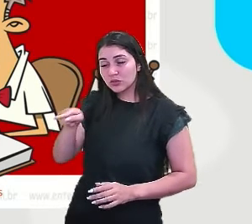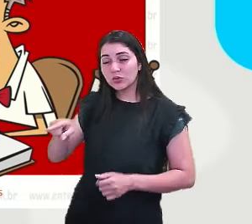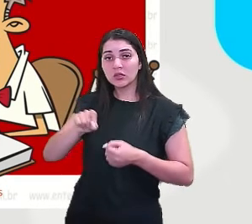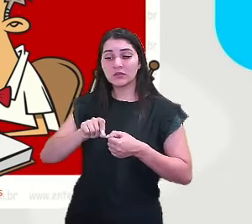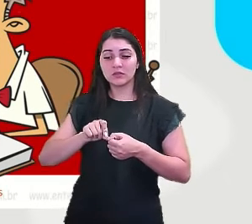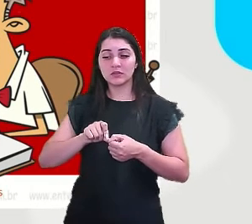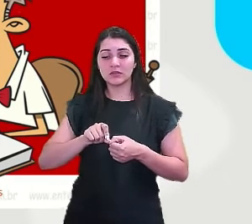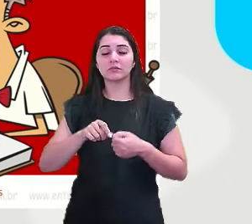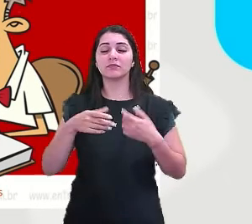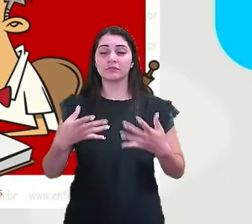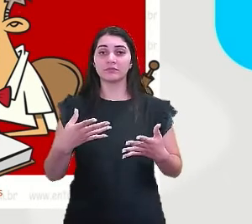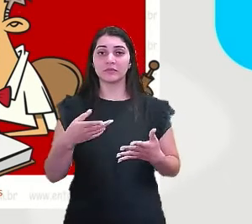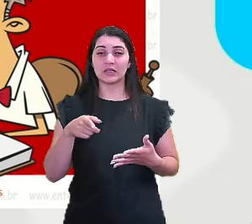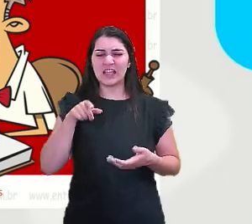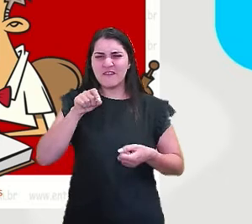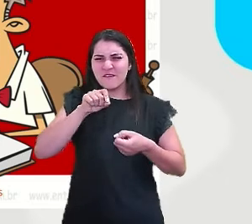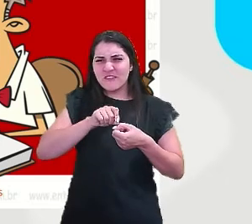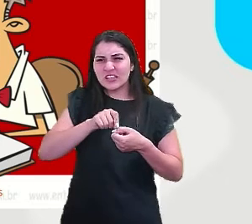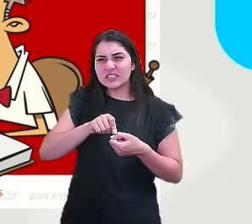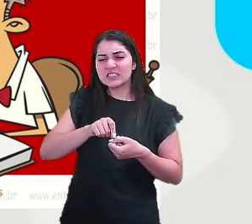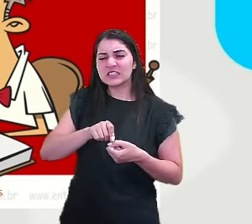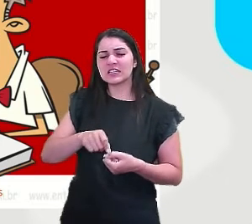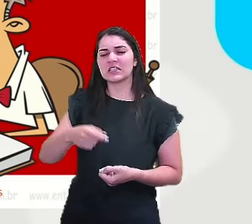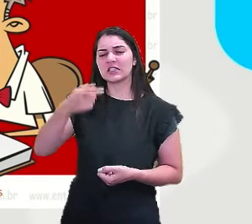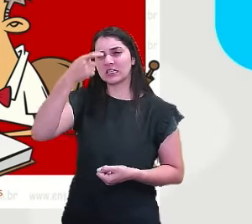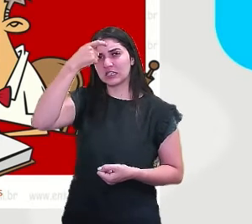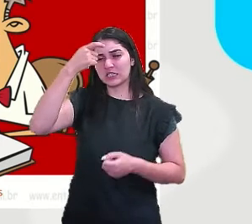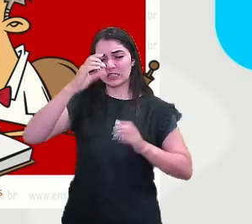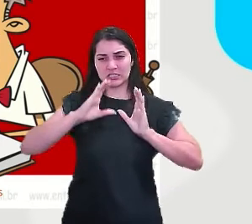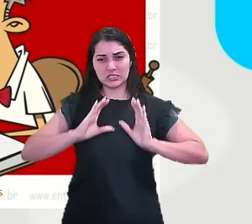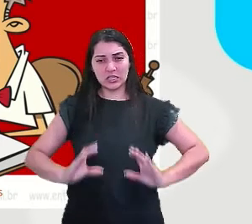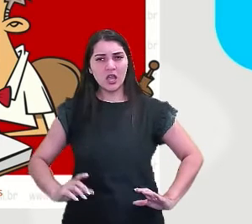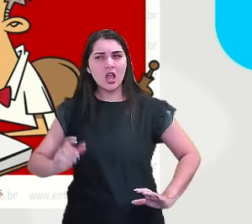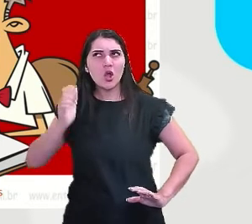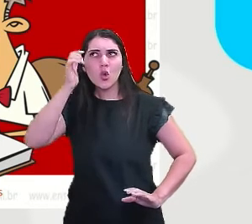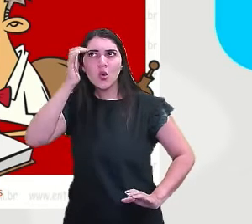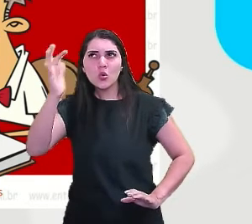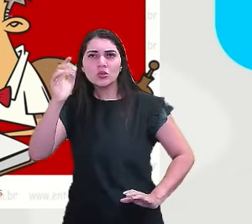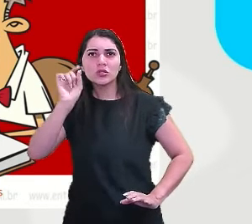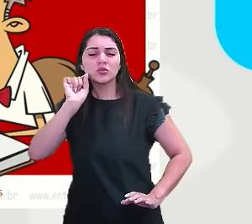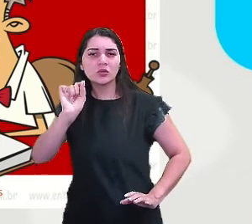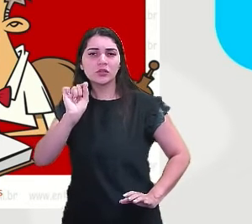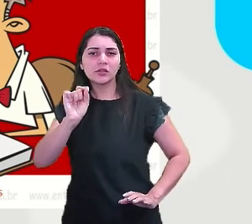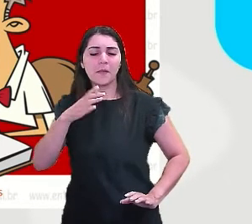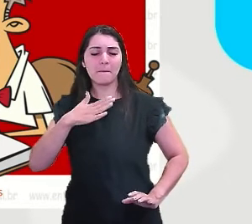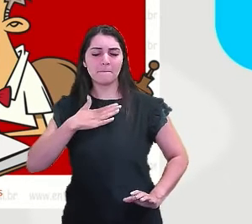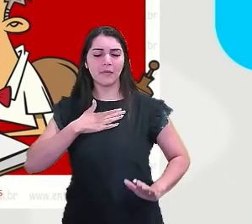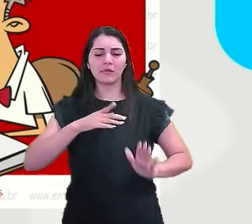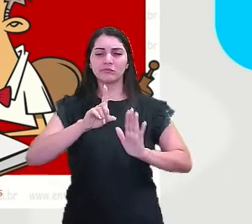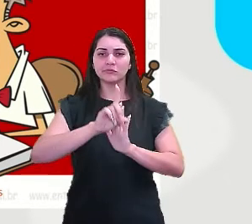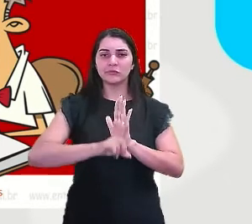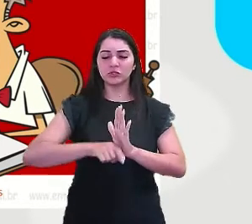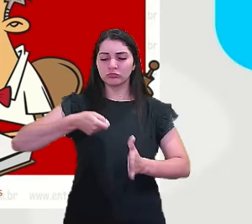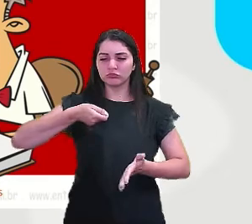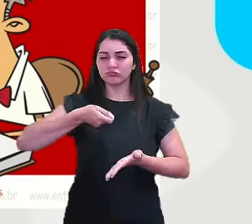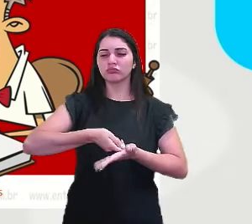a consciência dos meus direitos, dos meus deveres, das minhas obrigações e garantir que ela seja